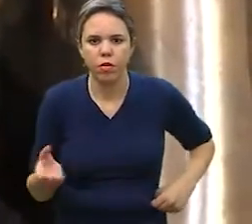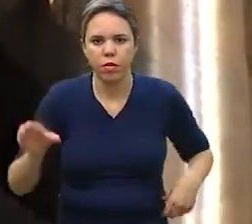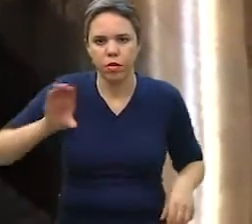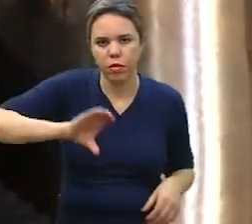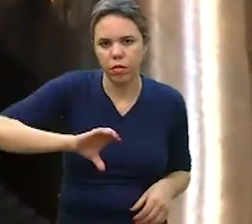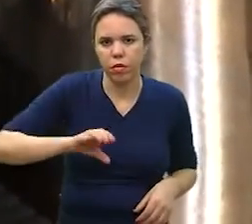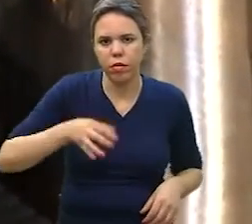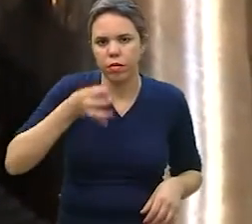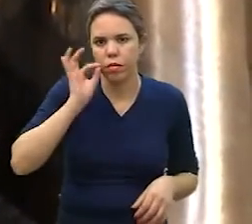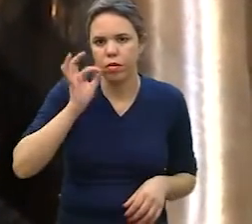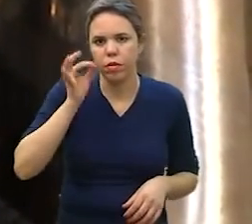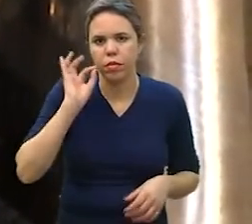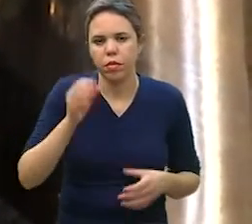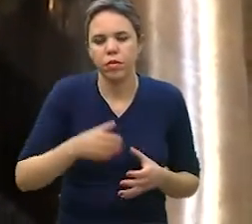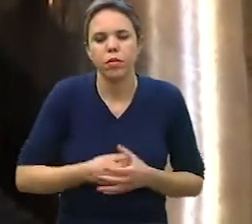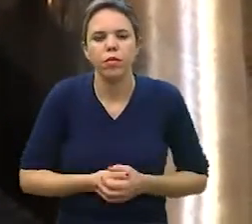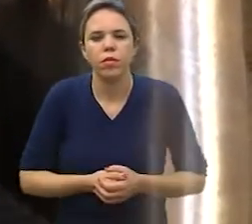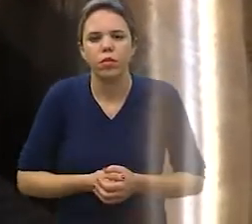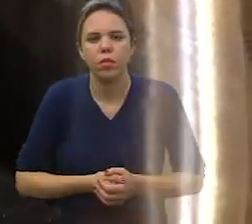acrescentar o café